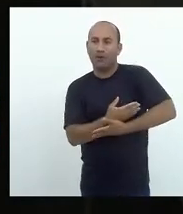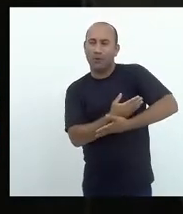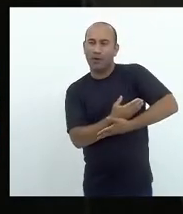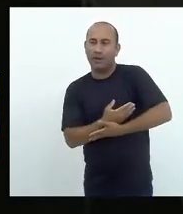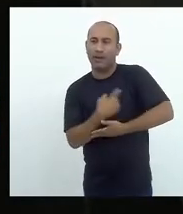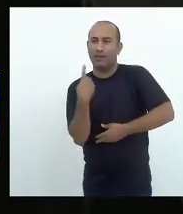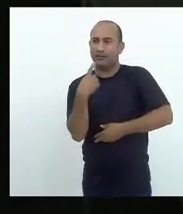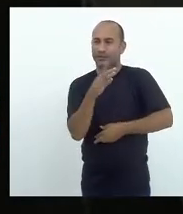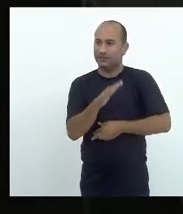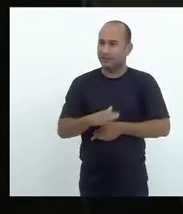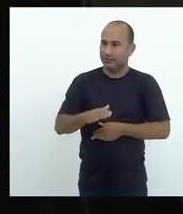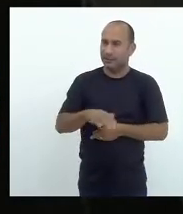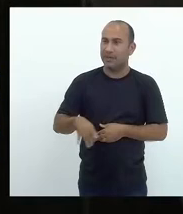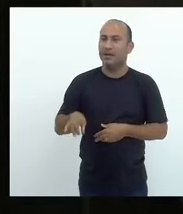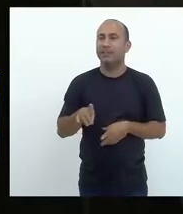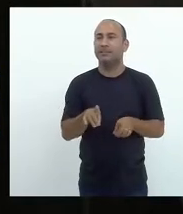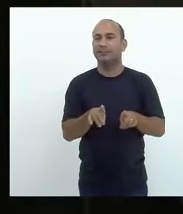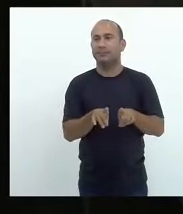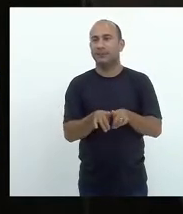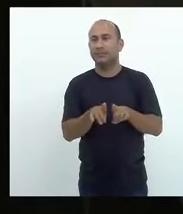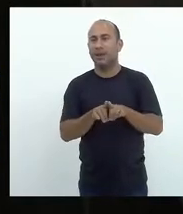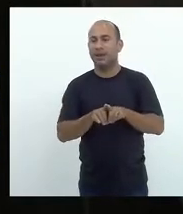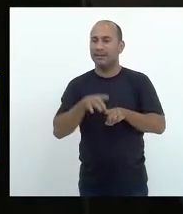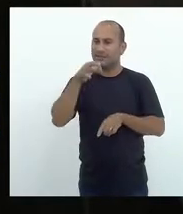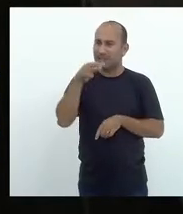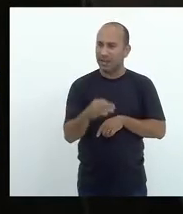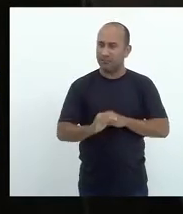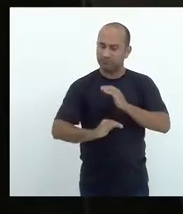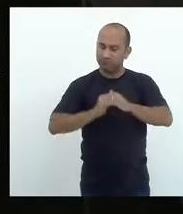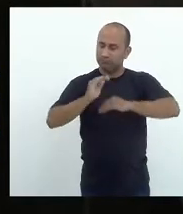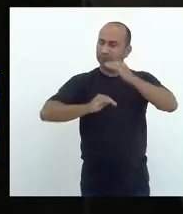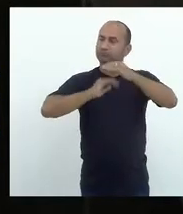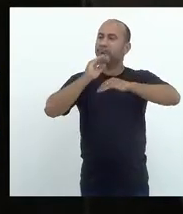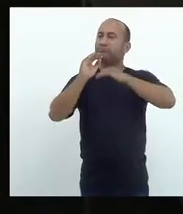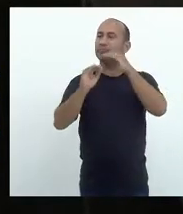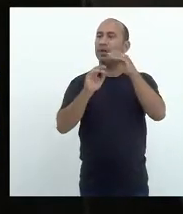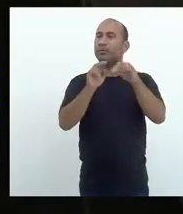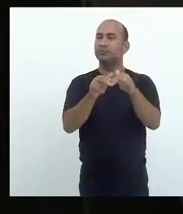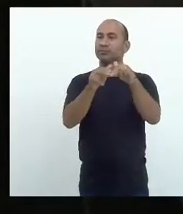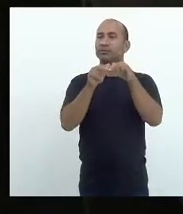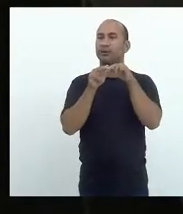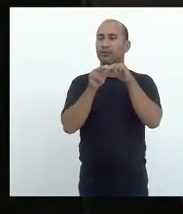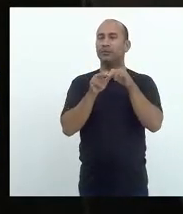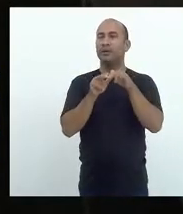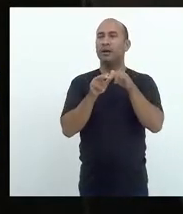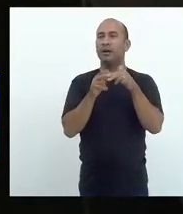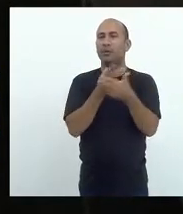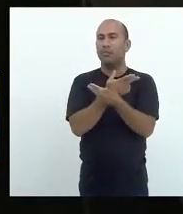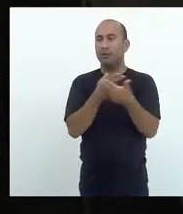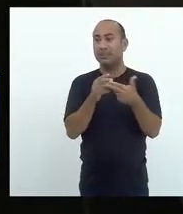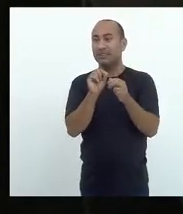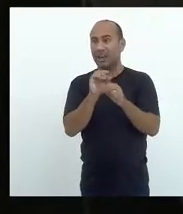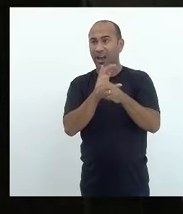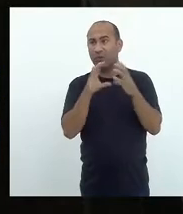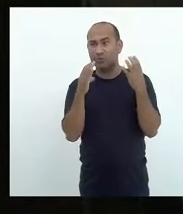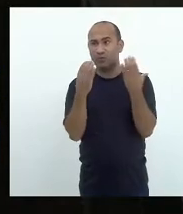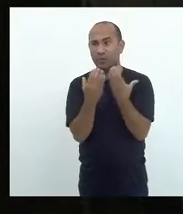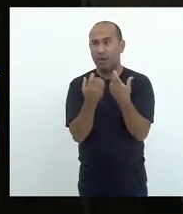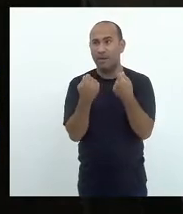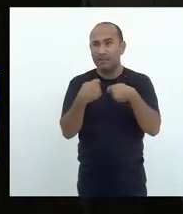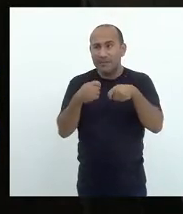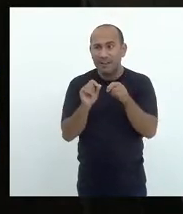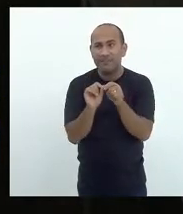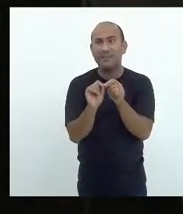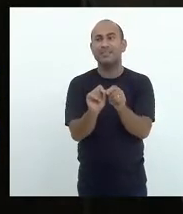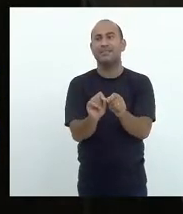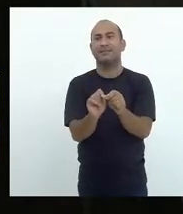crianças, garantindo aí o desenvolvimento na sua integralidade, algo que a Constituição Federal já traz, e